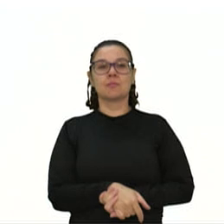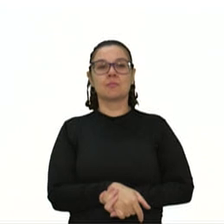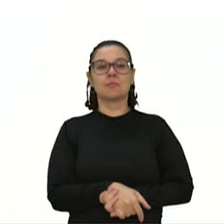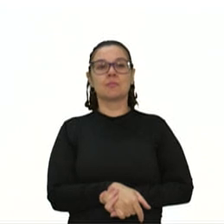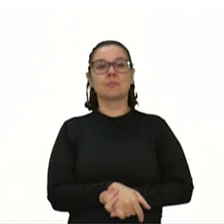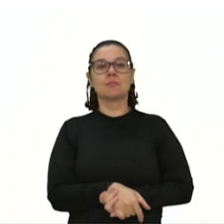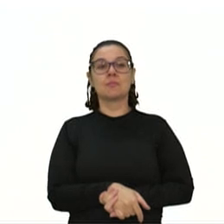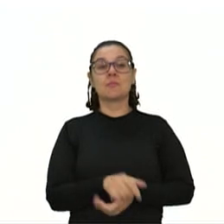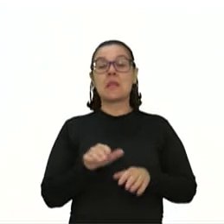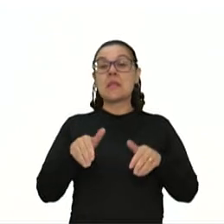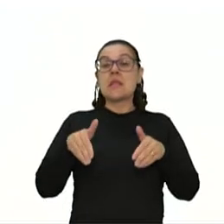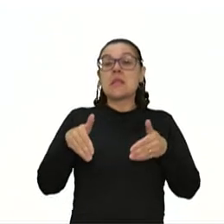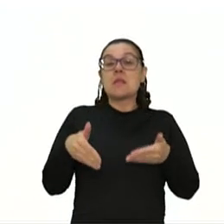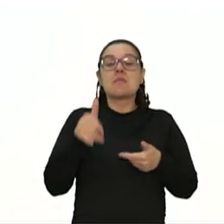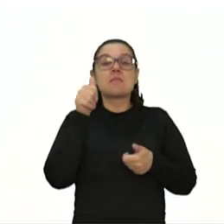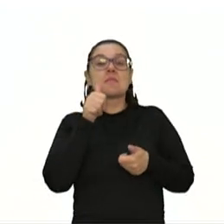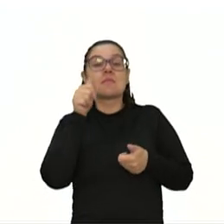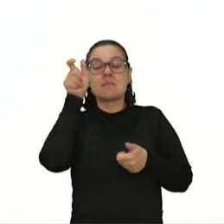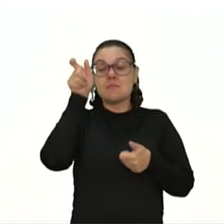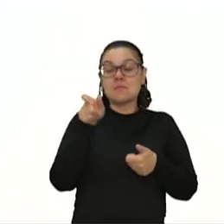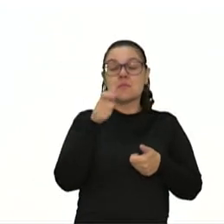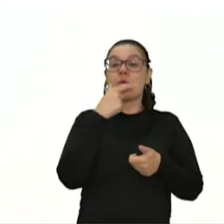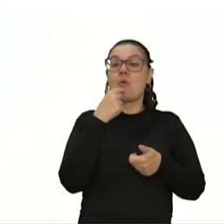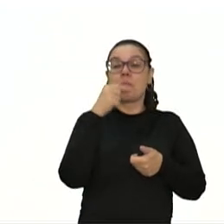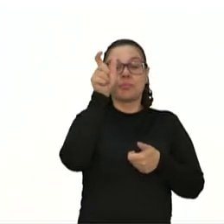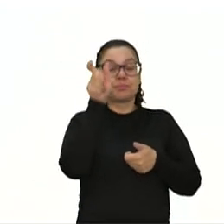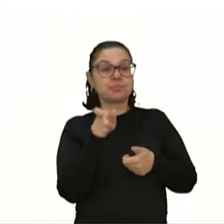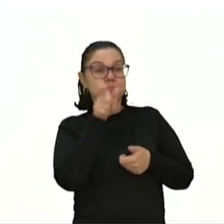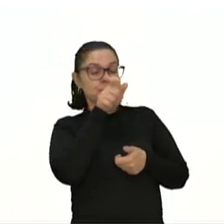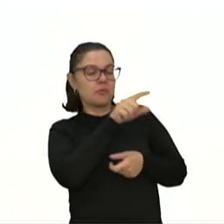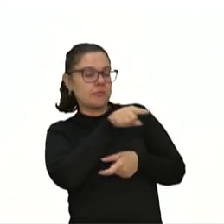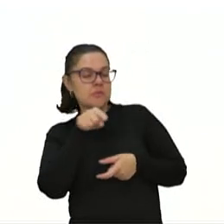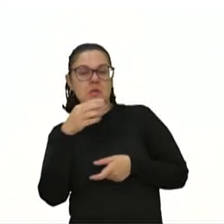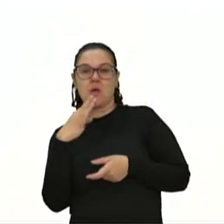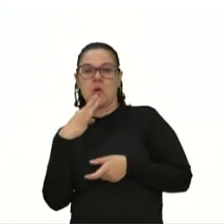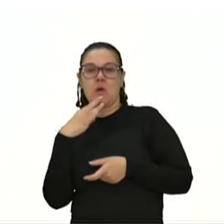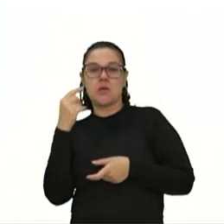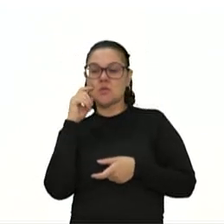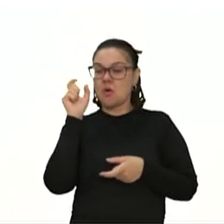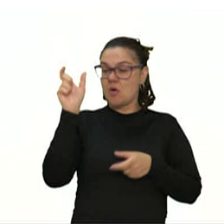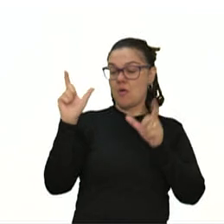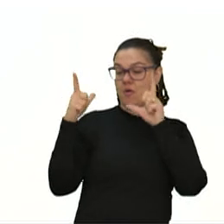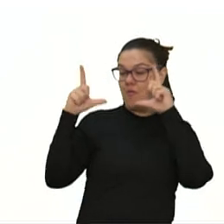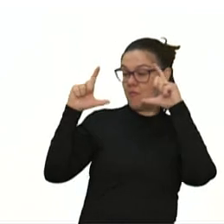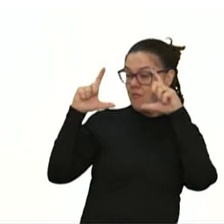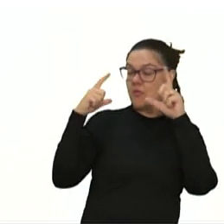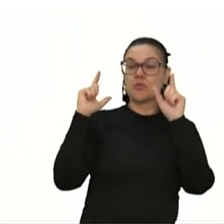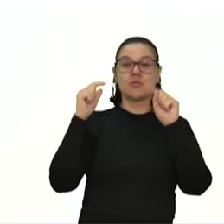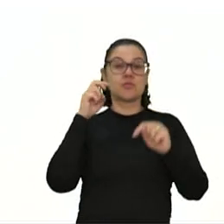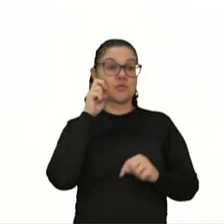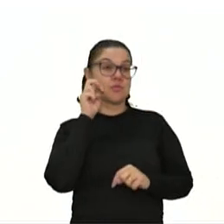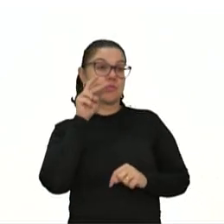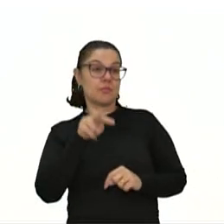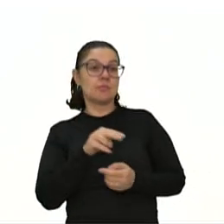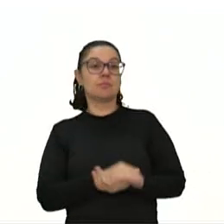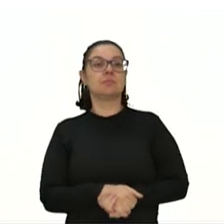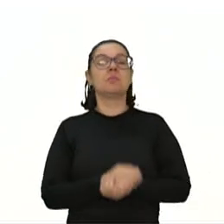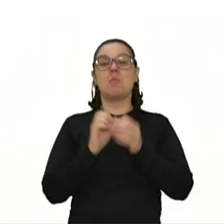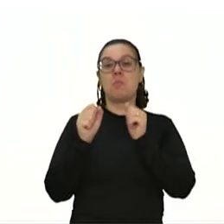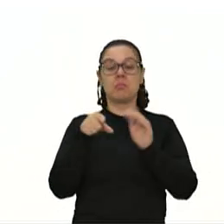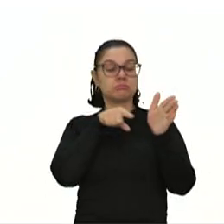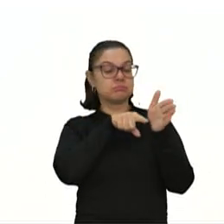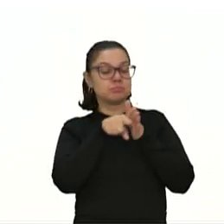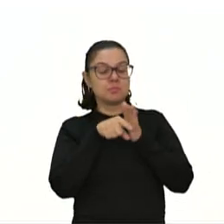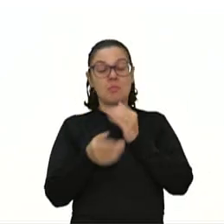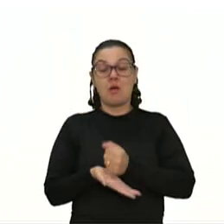people? Quem são essas pessoas? Vocês conhecem? Olhando pela foto, já viram? Olha, você pode pedir ajuda